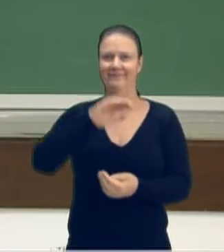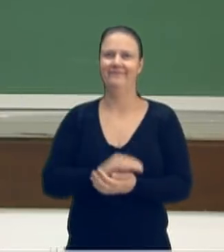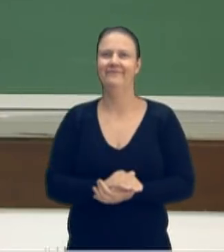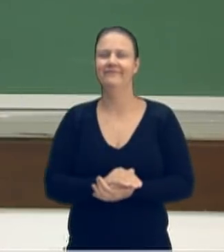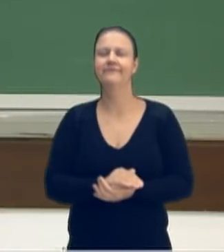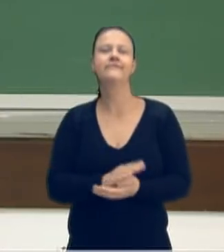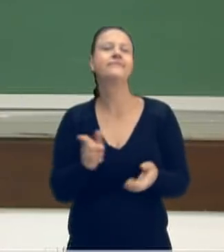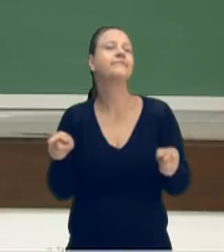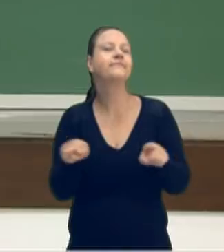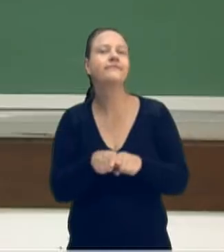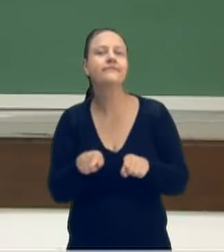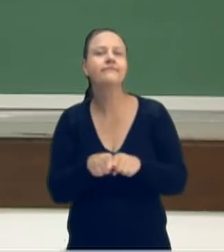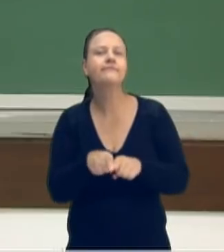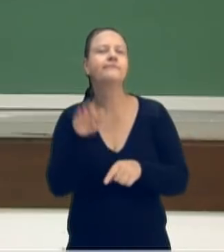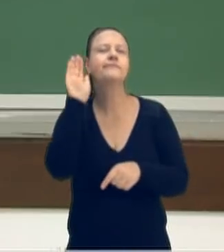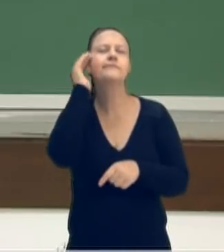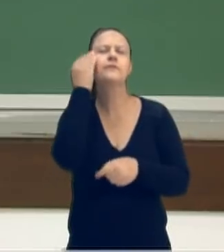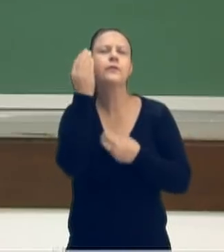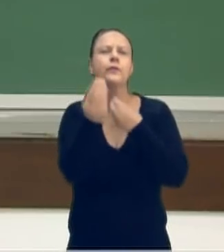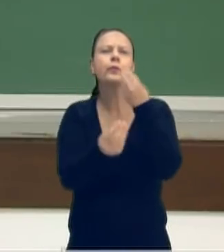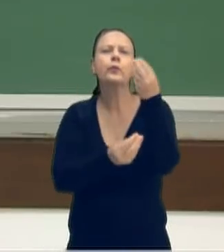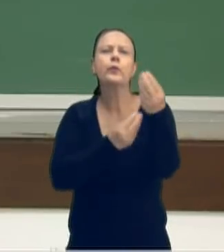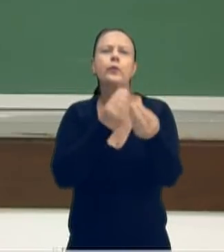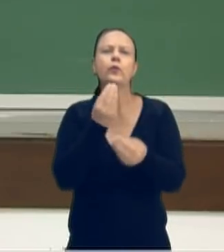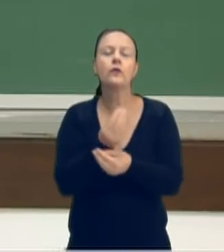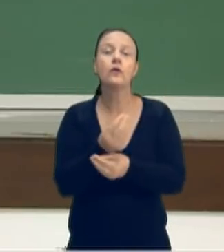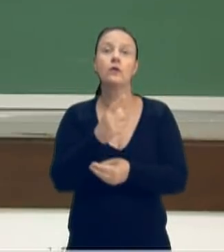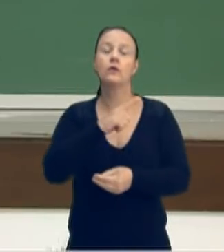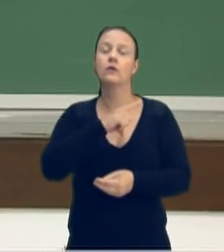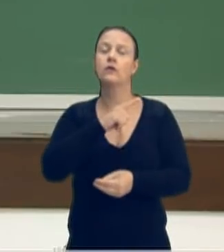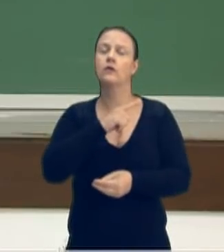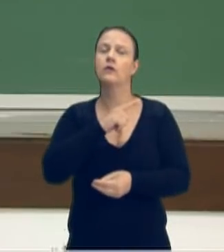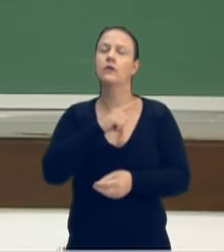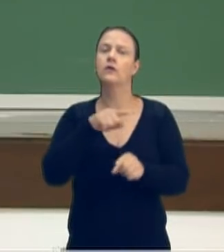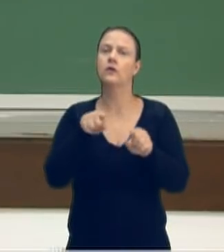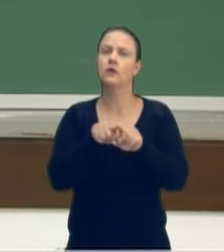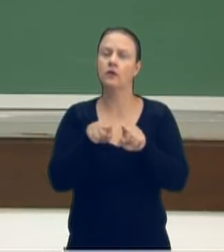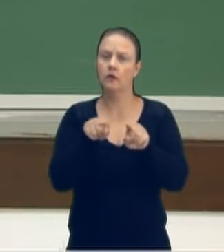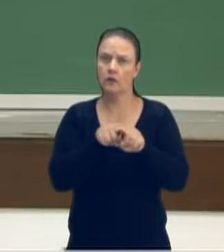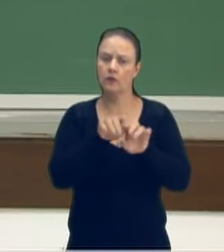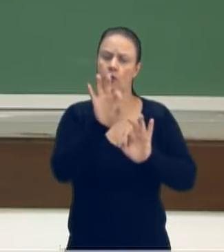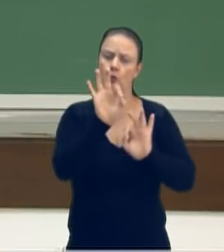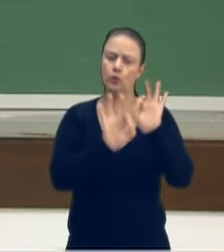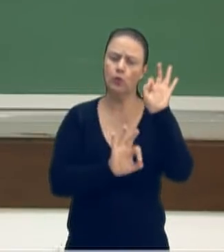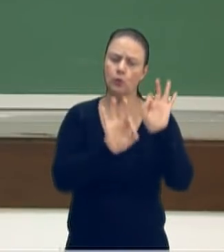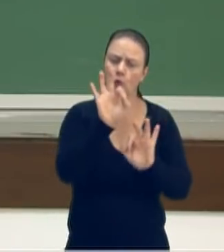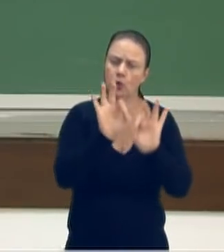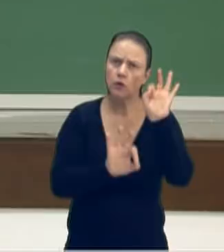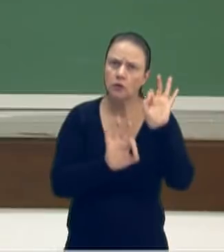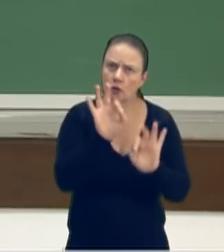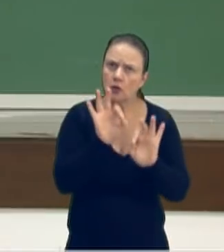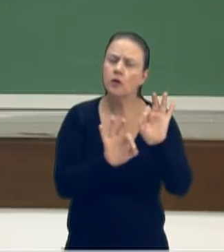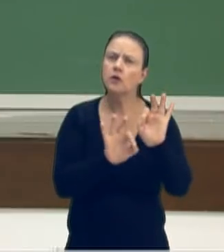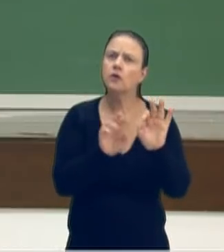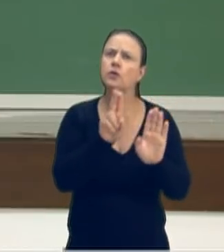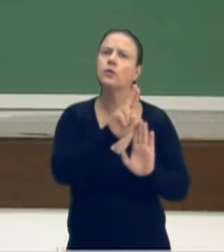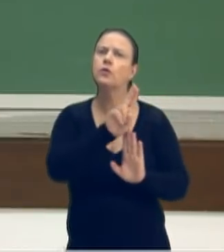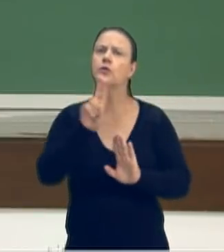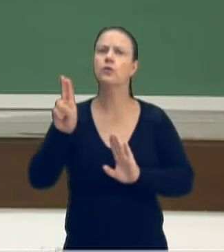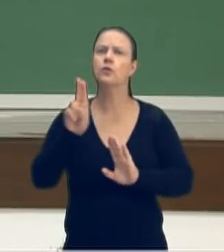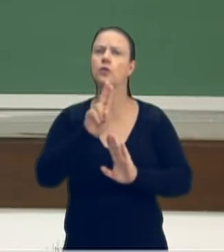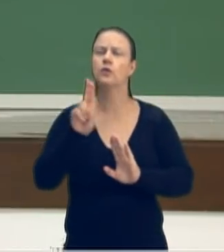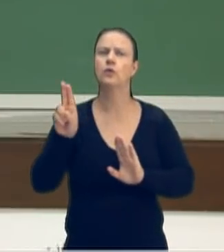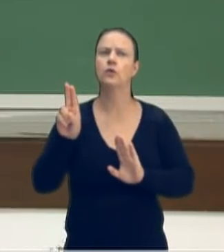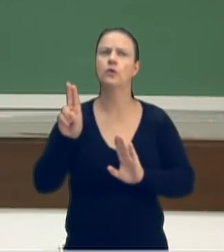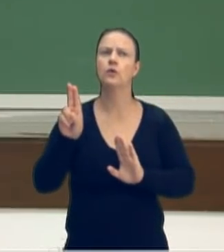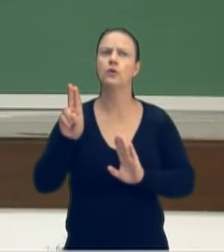vamos entender como que hoje existe, inclusive, um projeto, chamado Quero